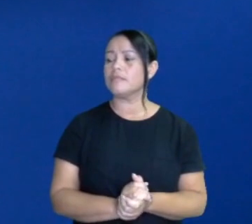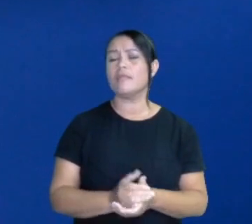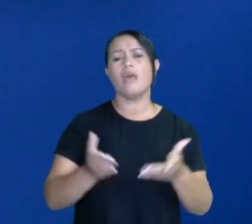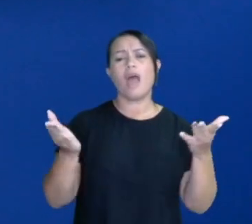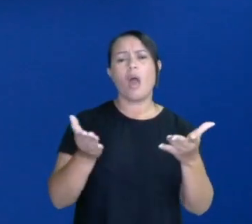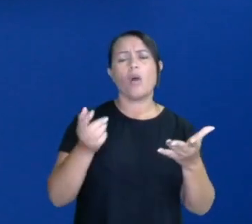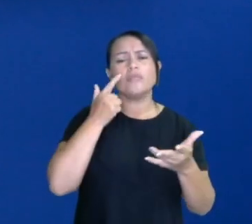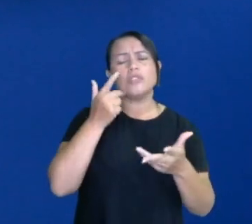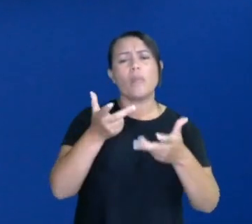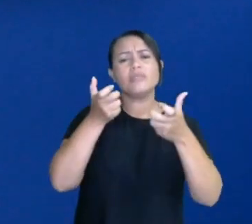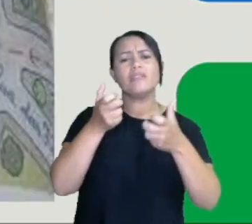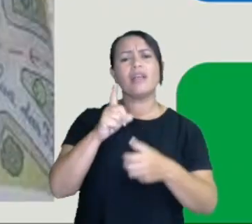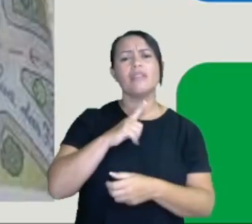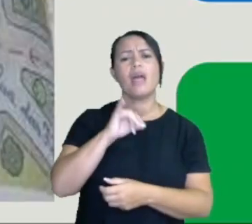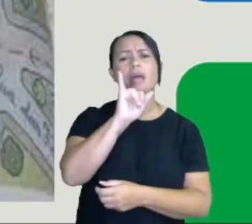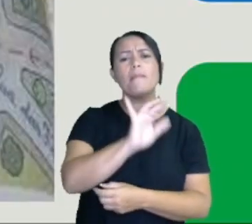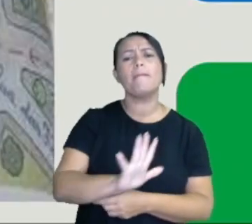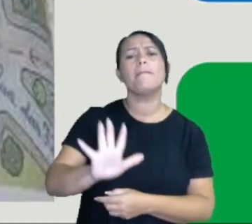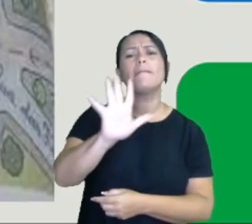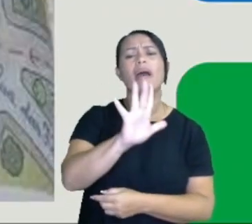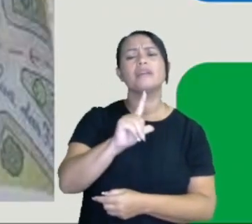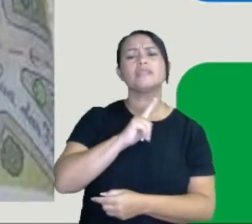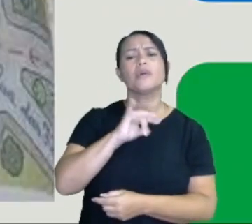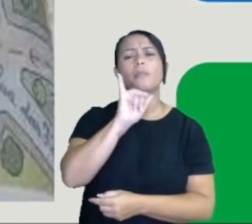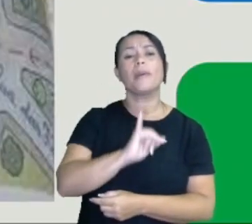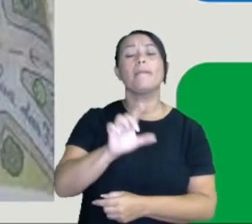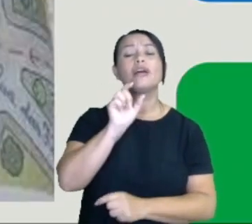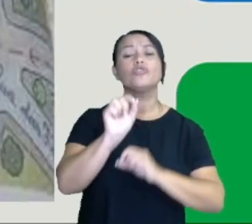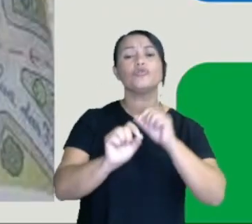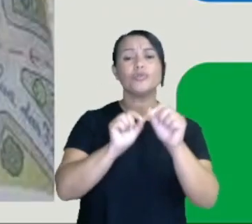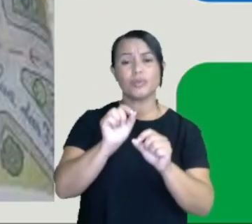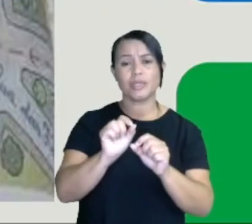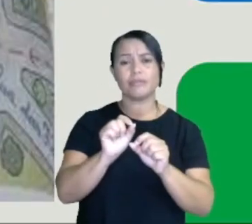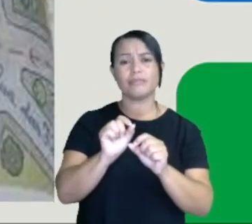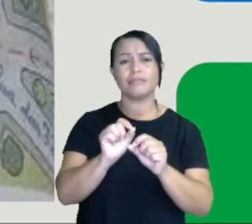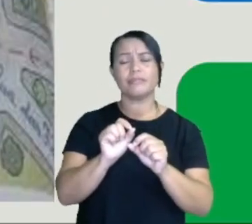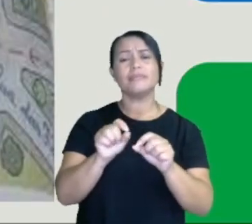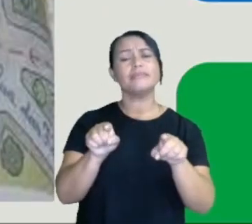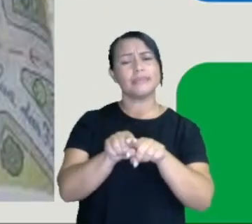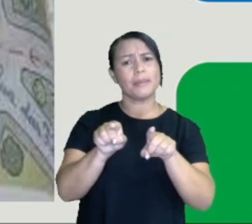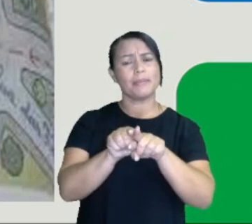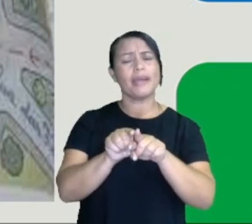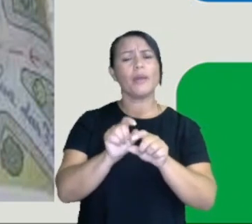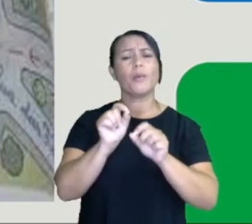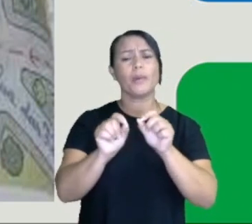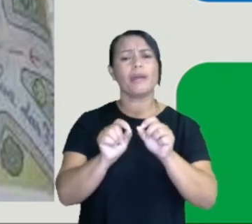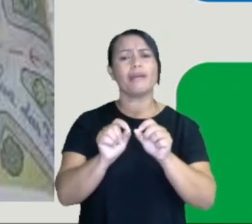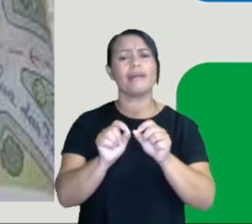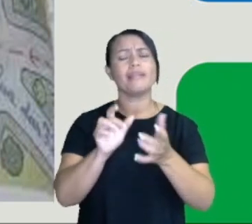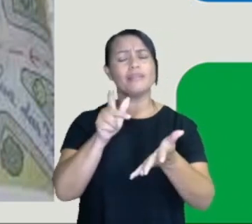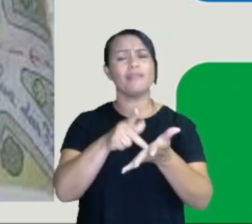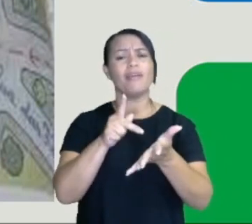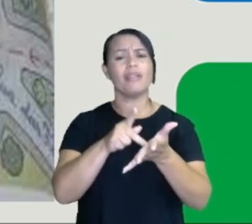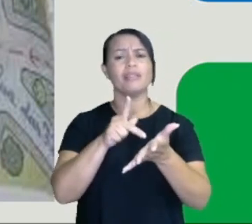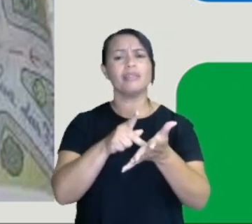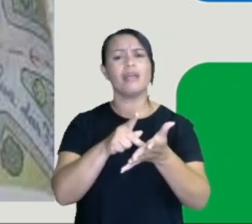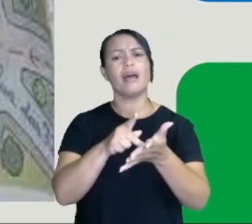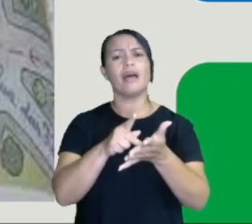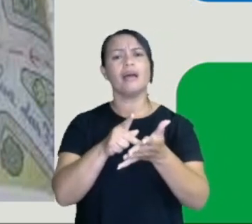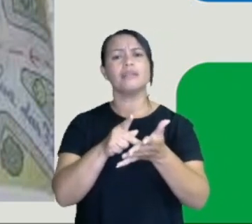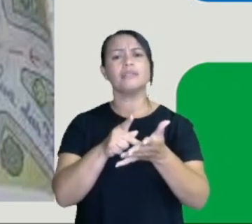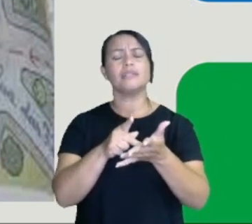Então agora vocês vão olhar essa imagem. Essa imagem, as imagens também são consideradas, na verdade,